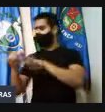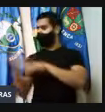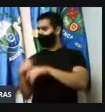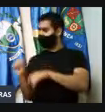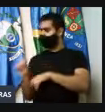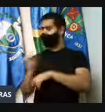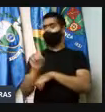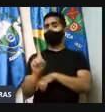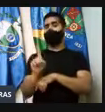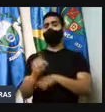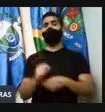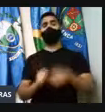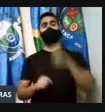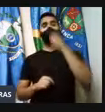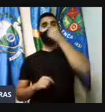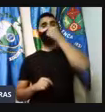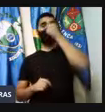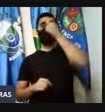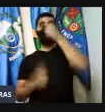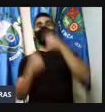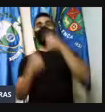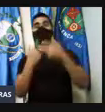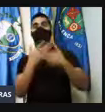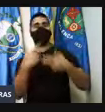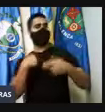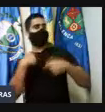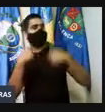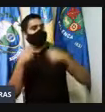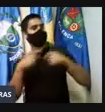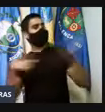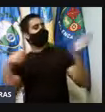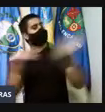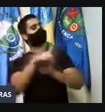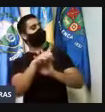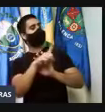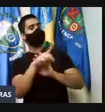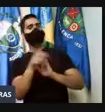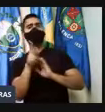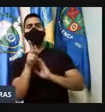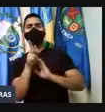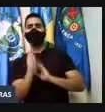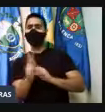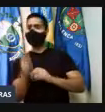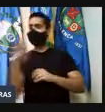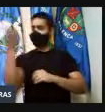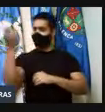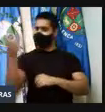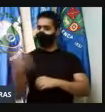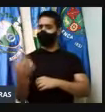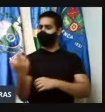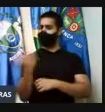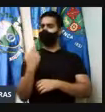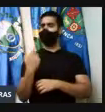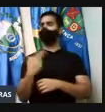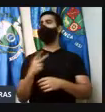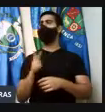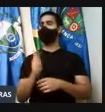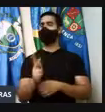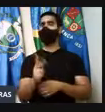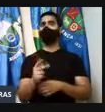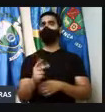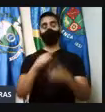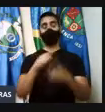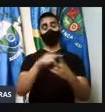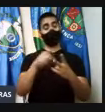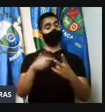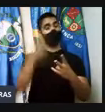vereadora, as coisas que eu precisei esclarecer, ele sempre esclareceu a tempo e hora. Então, são duas